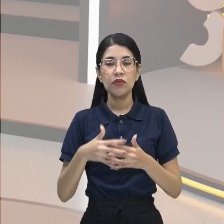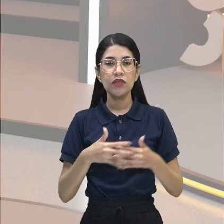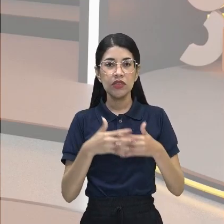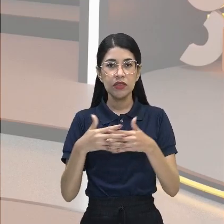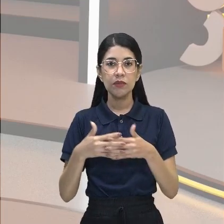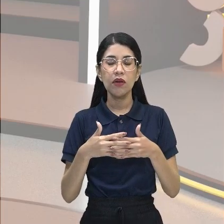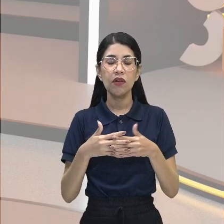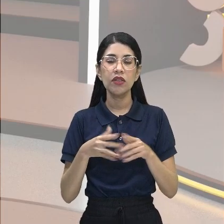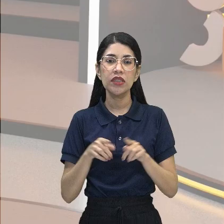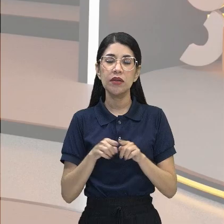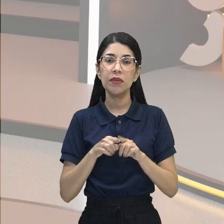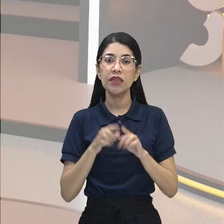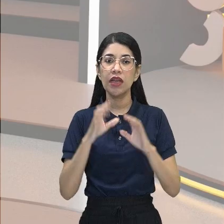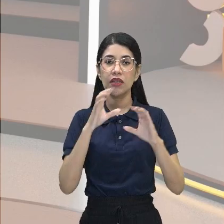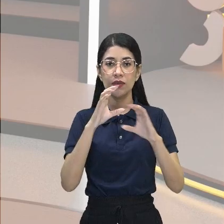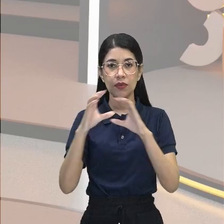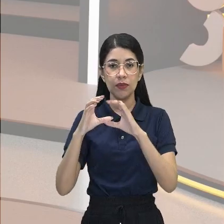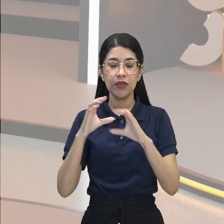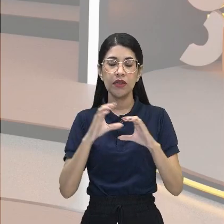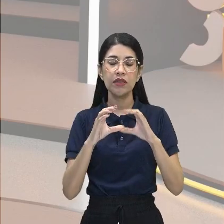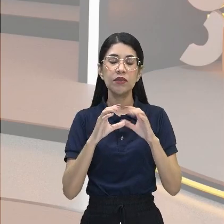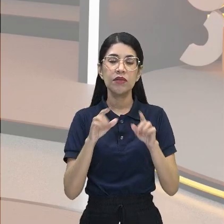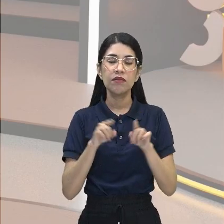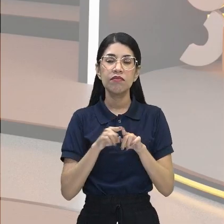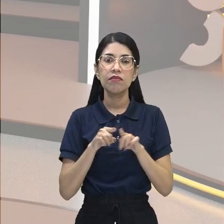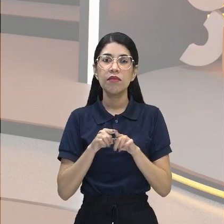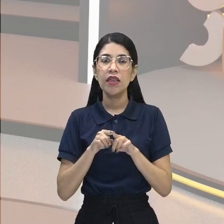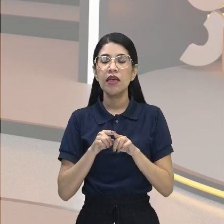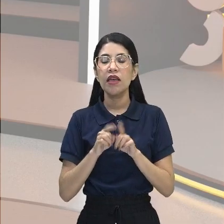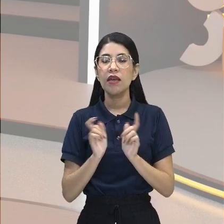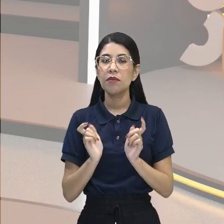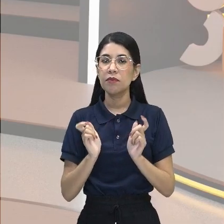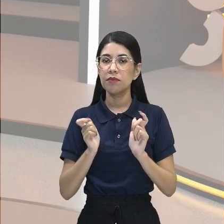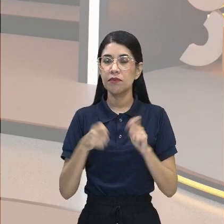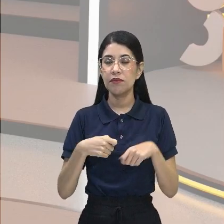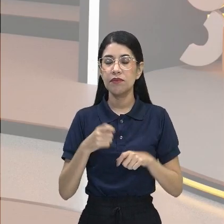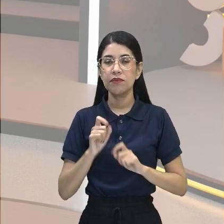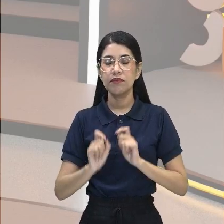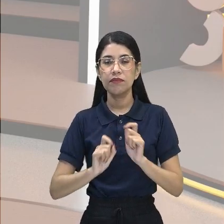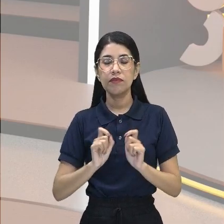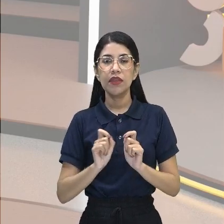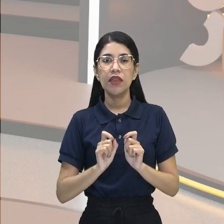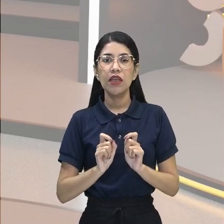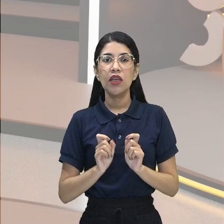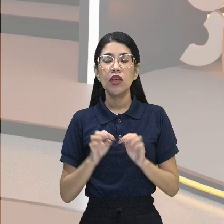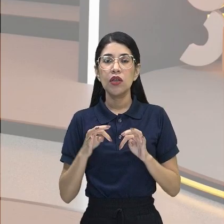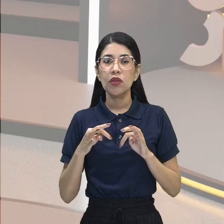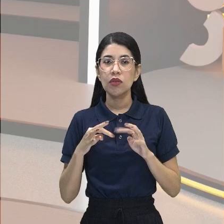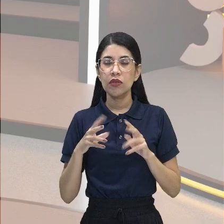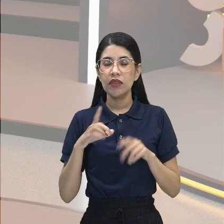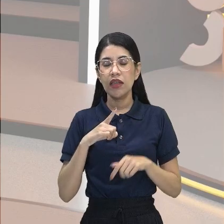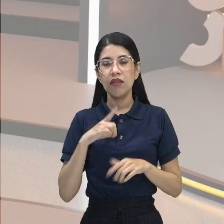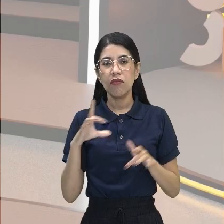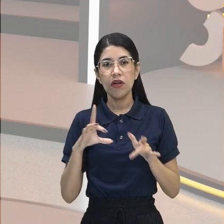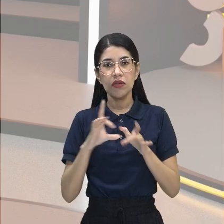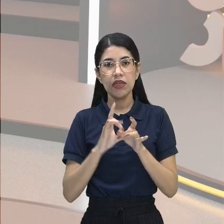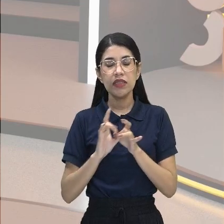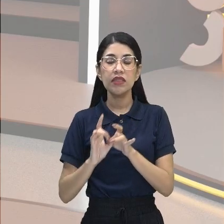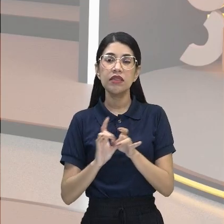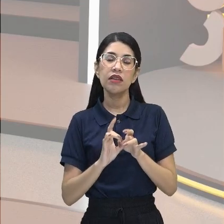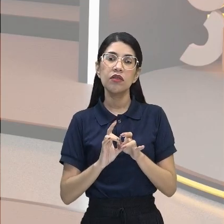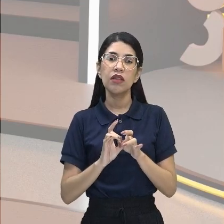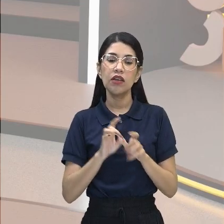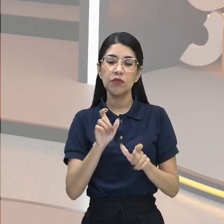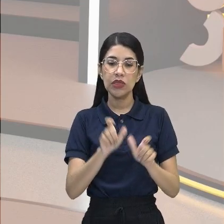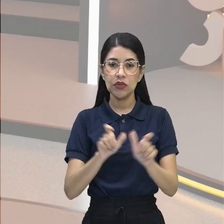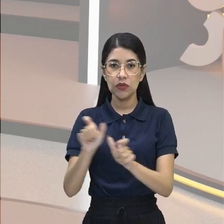evolução nas comunicações é o que possibilita que a gente tenha essa maior conexão entre pessoas